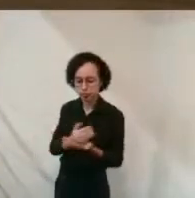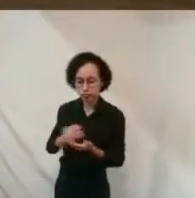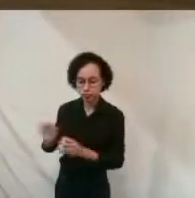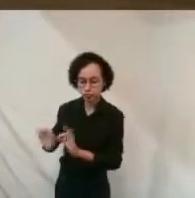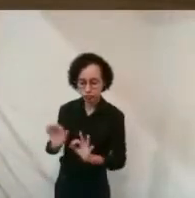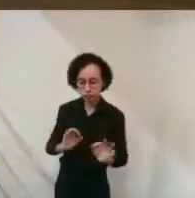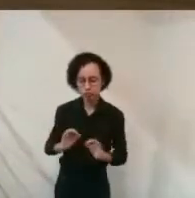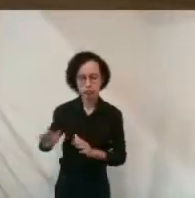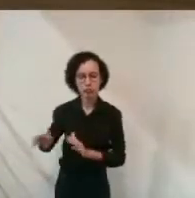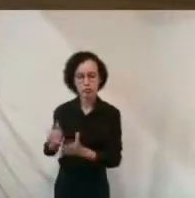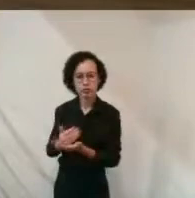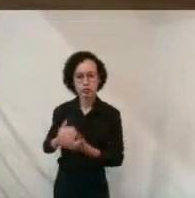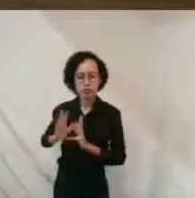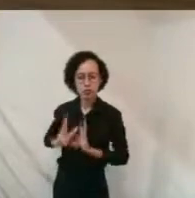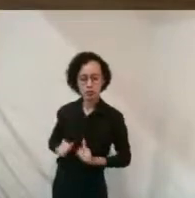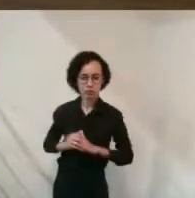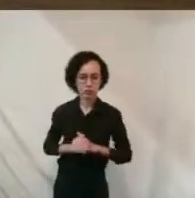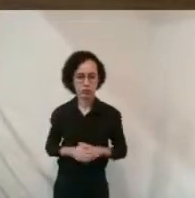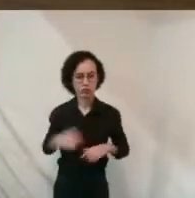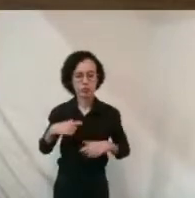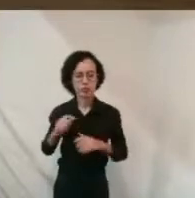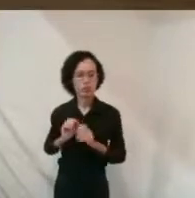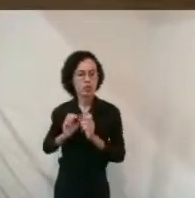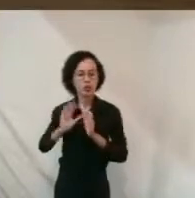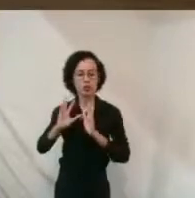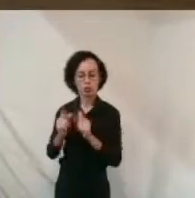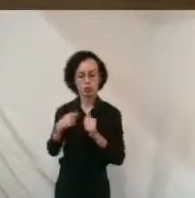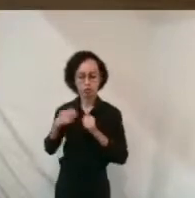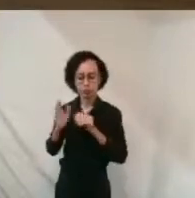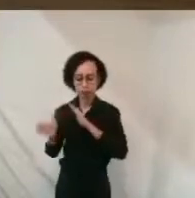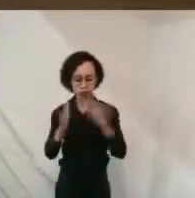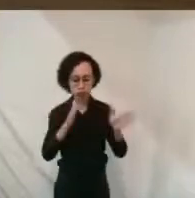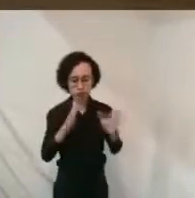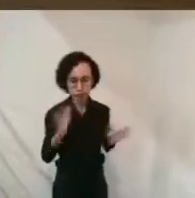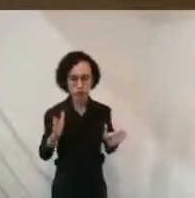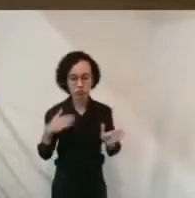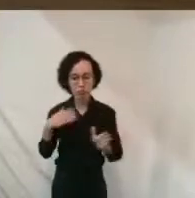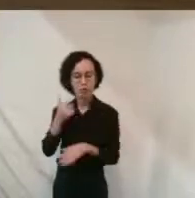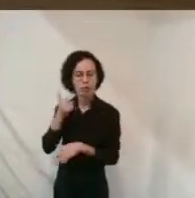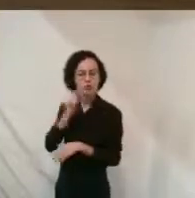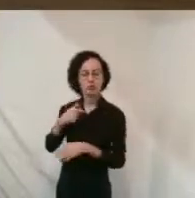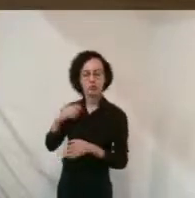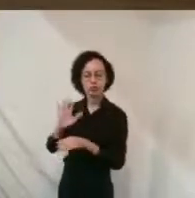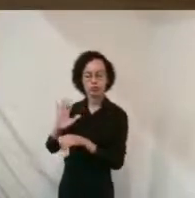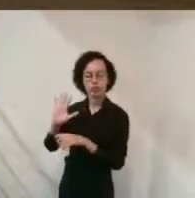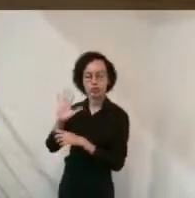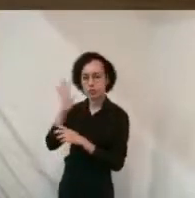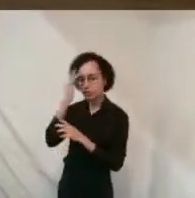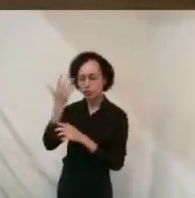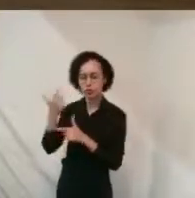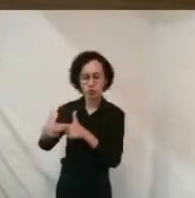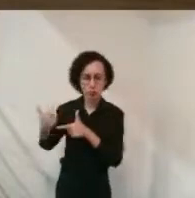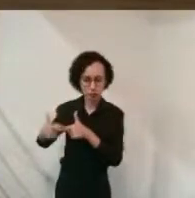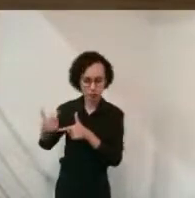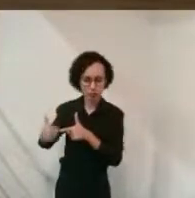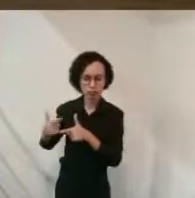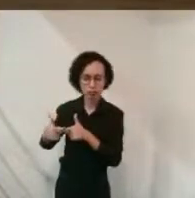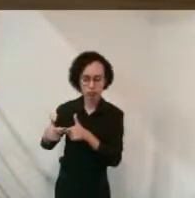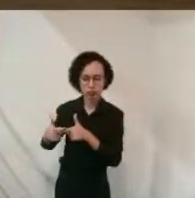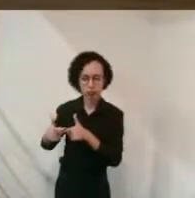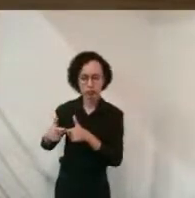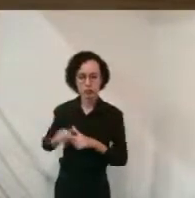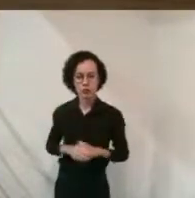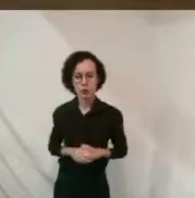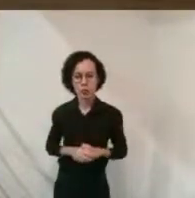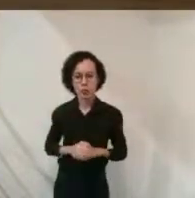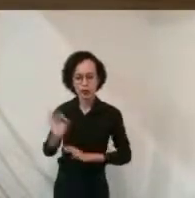a gente precisa abordar todas essas dimensões para dar uma resolução ao problema da gestão de resíduos.